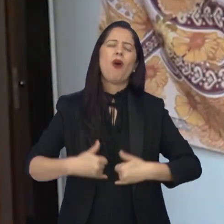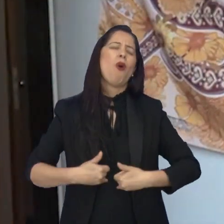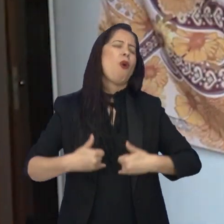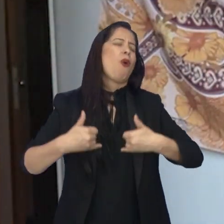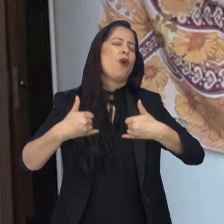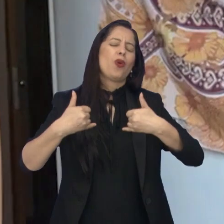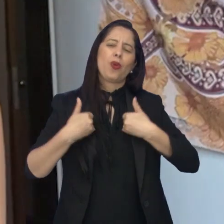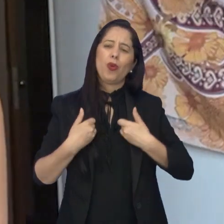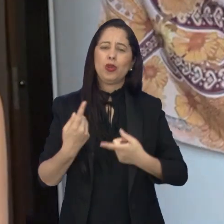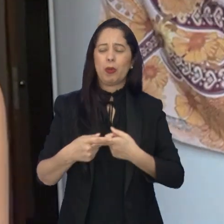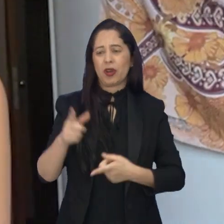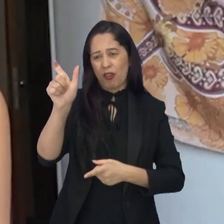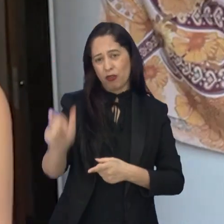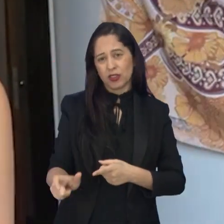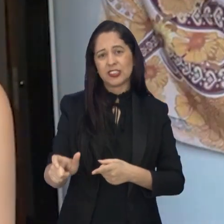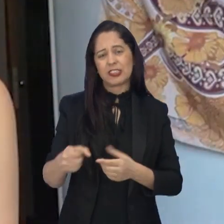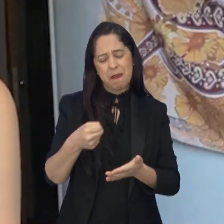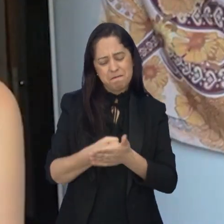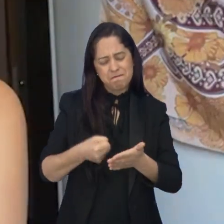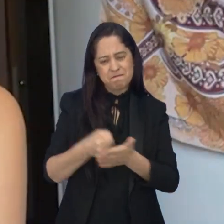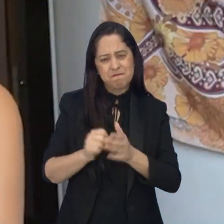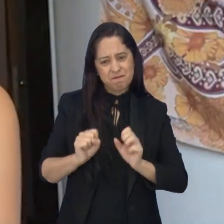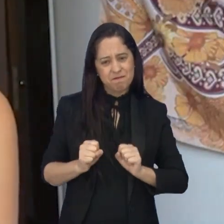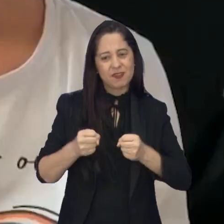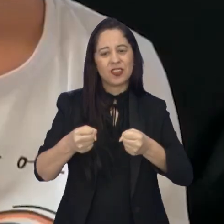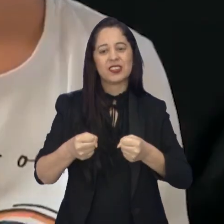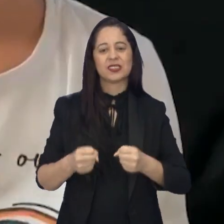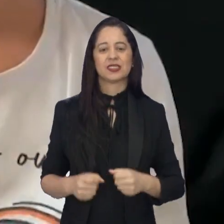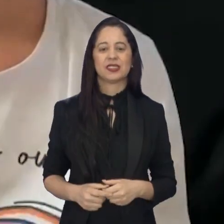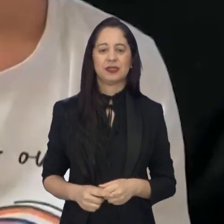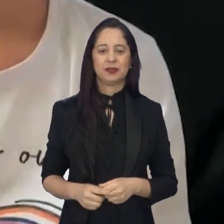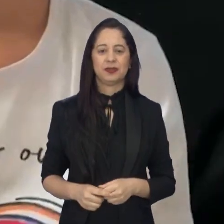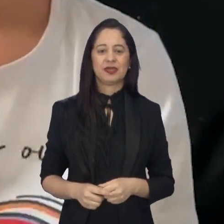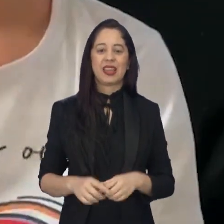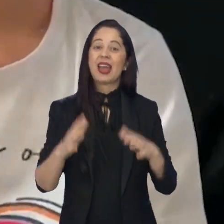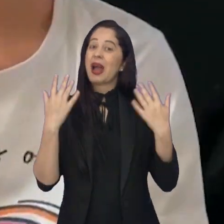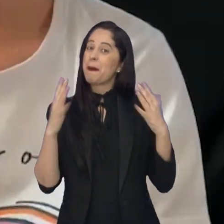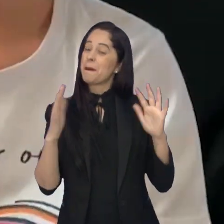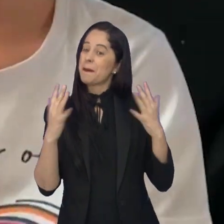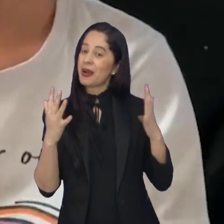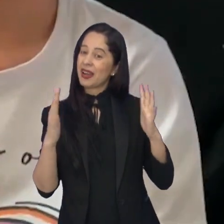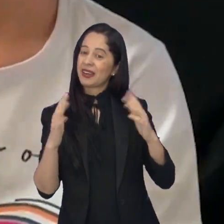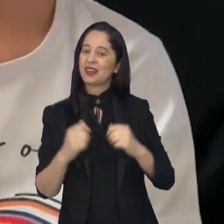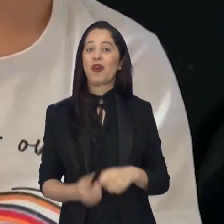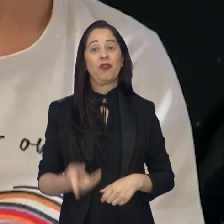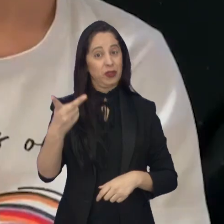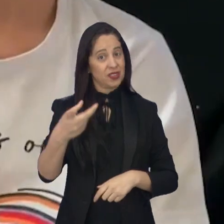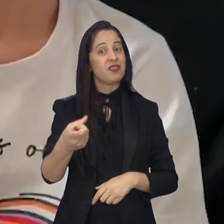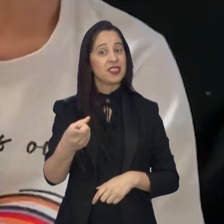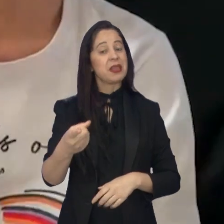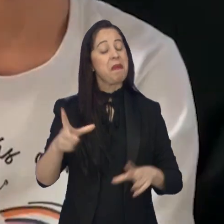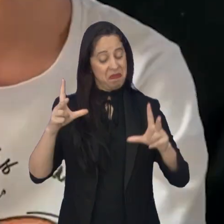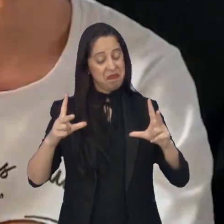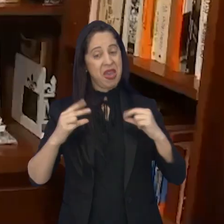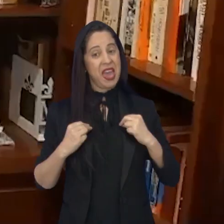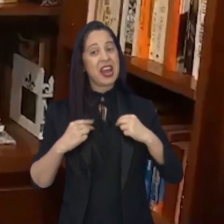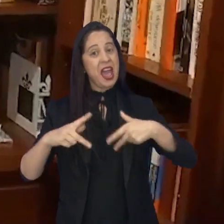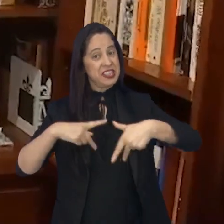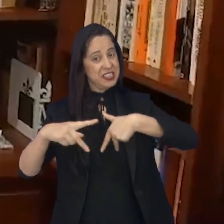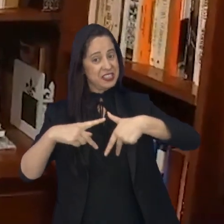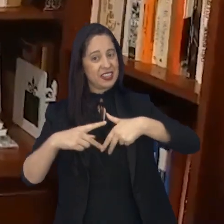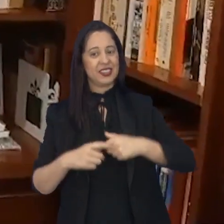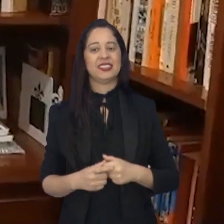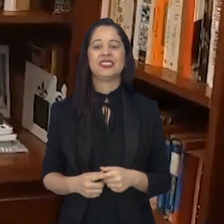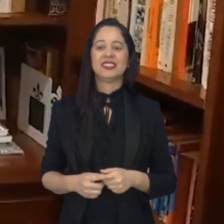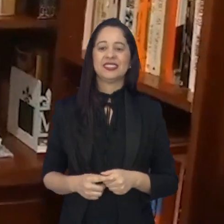suas conquistas, mas tenho muito mais de Sônia Potina. Parabéns, Nana! Você merece, cidadão joseense!